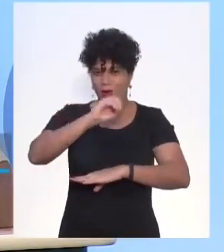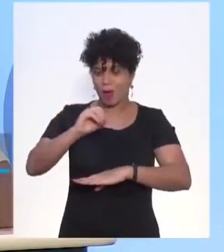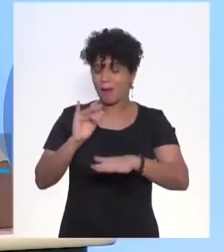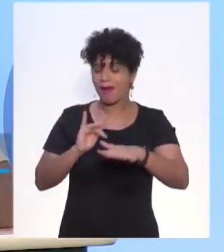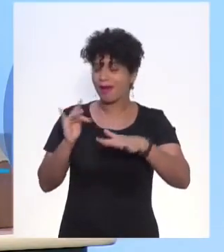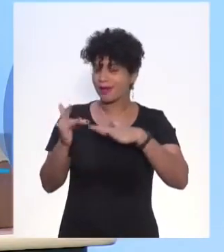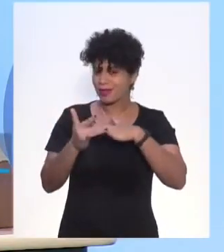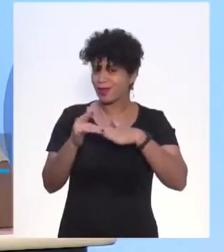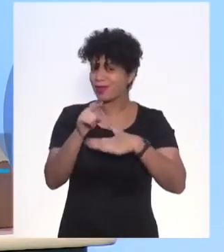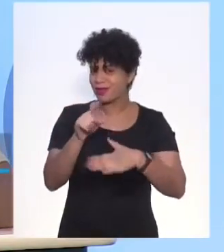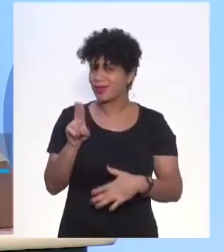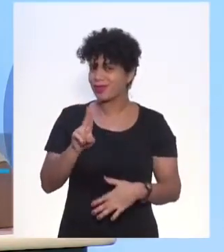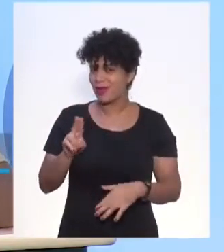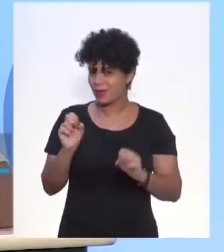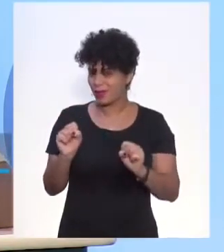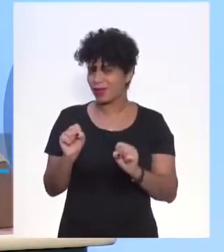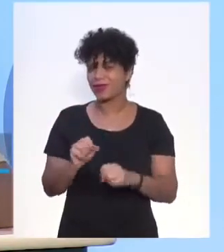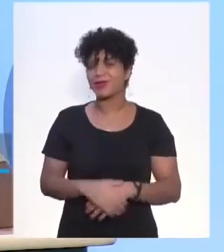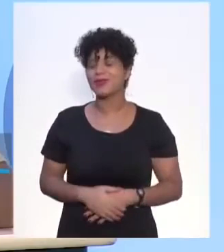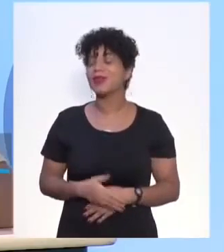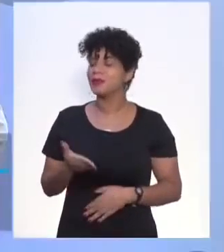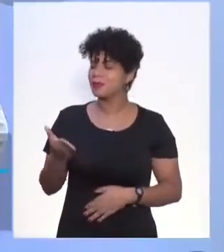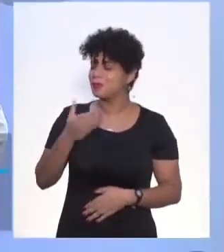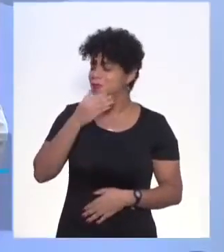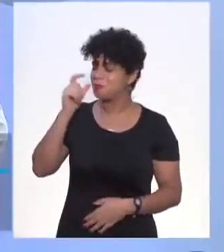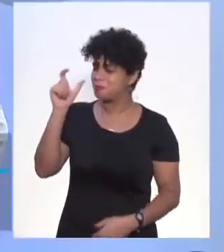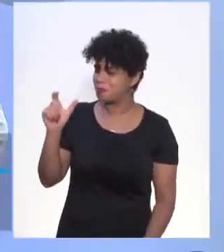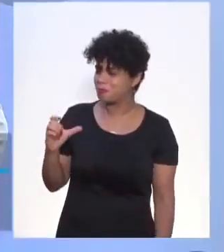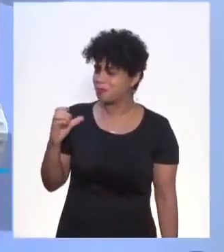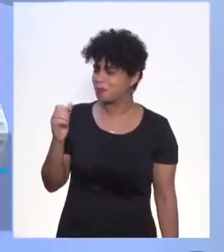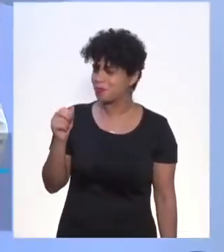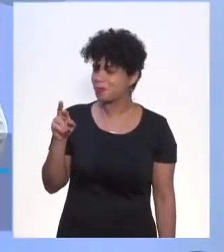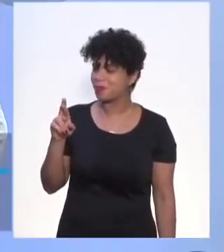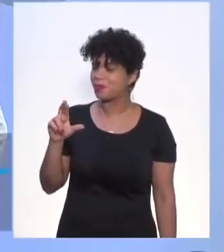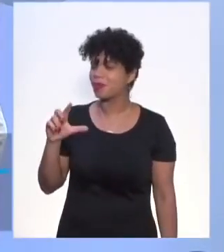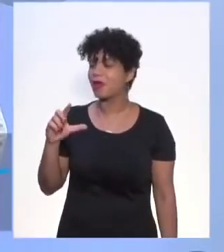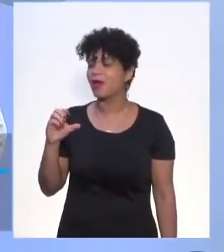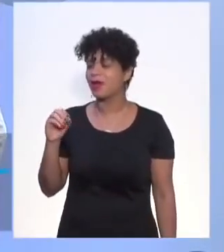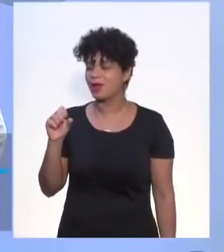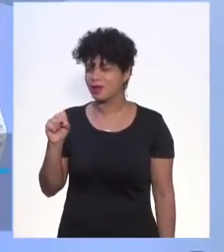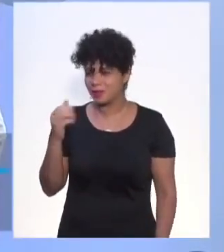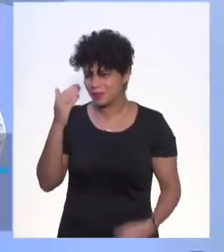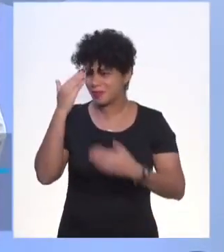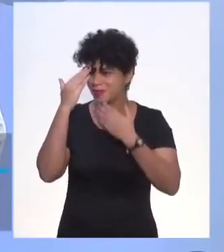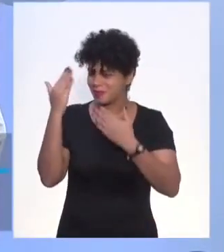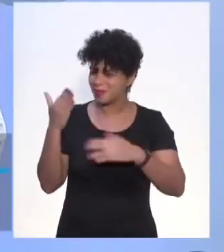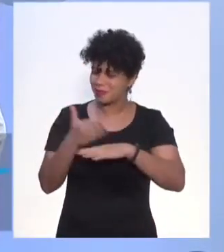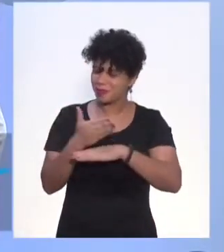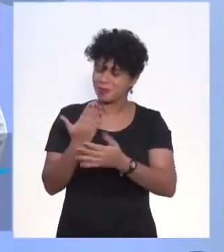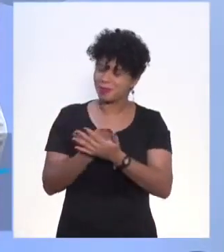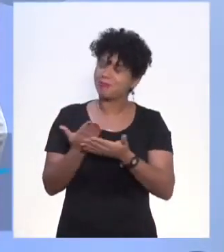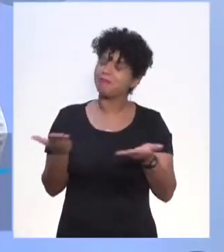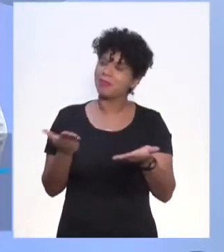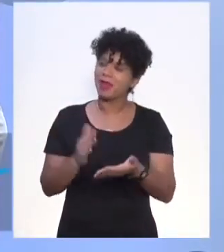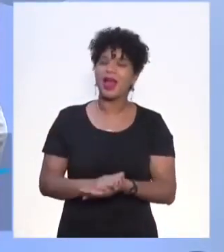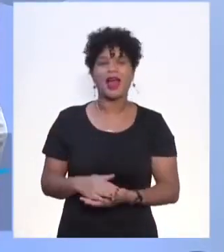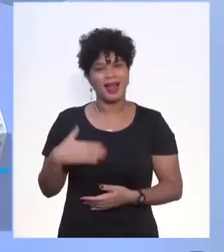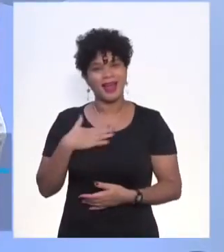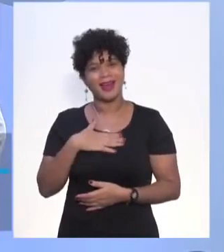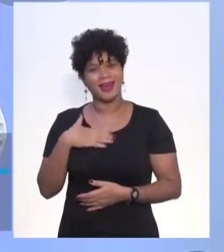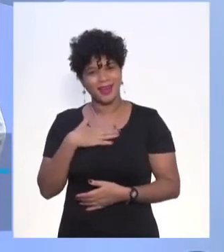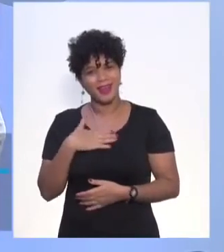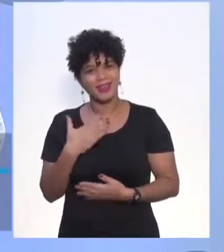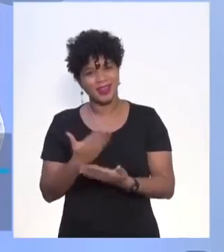HistóriaCMSP. Professor Carlos, muito obrigada pela contribuição na nossa aula de hoje. Bem legal a aula, professora Luísa. Eu fiquei pensando